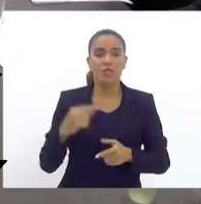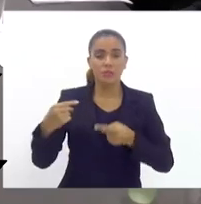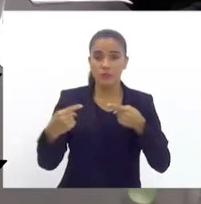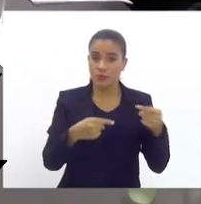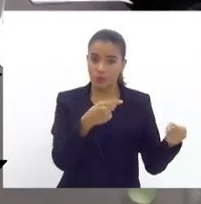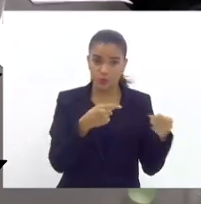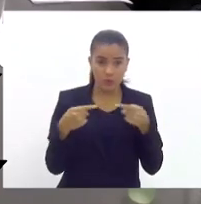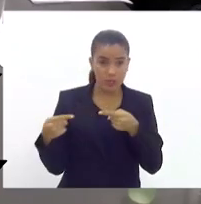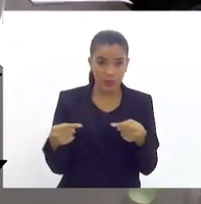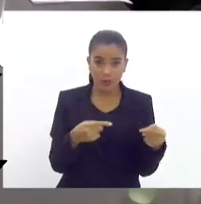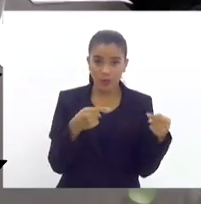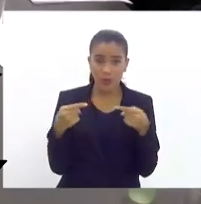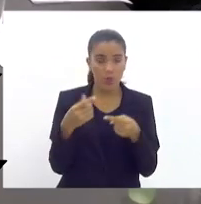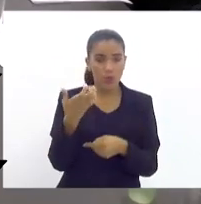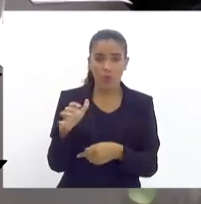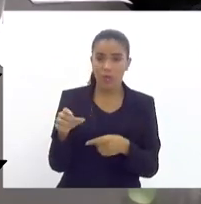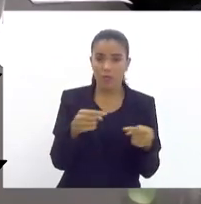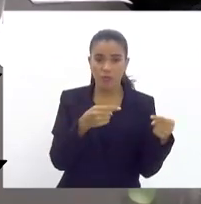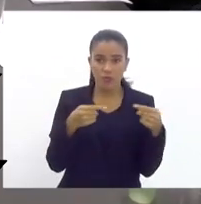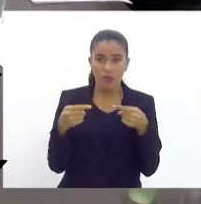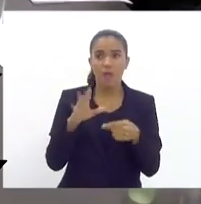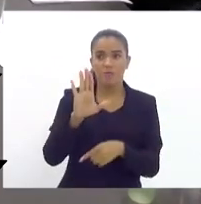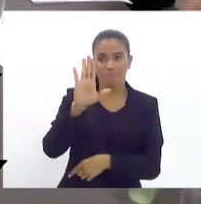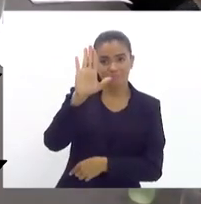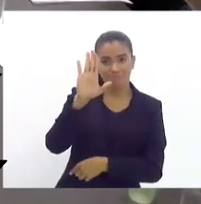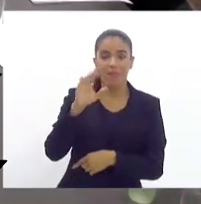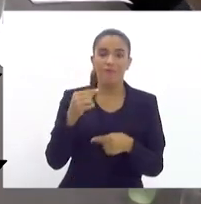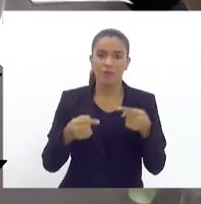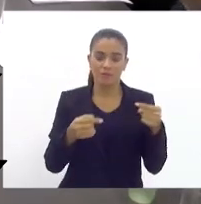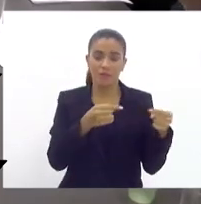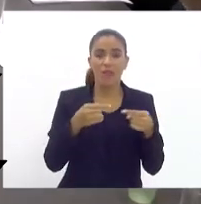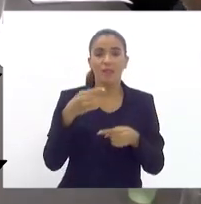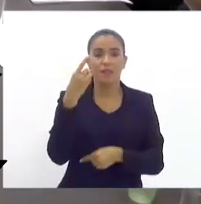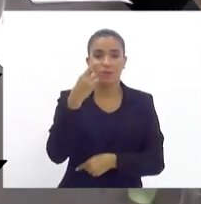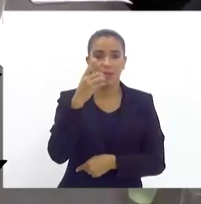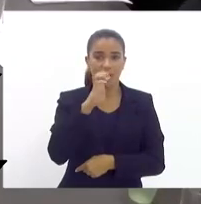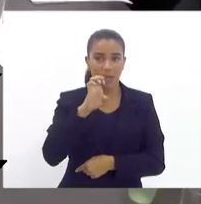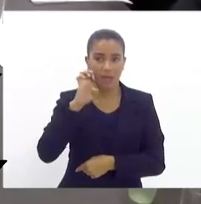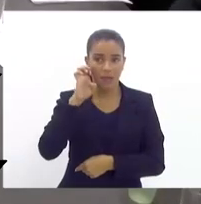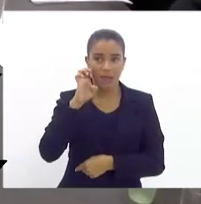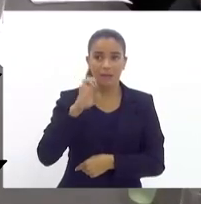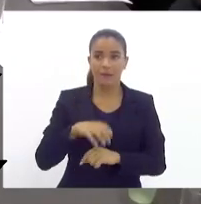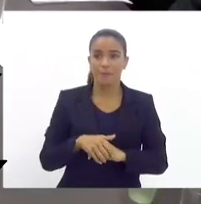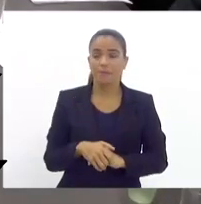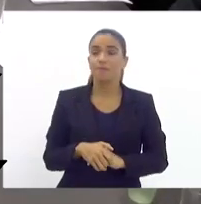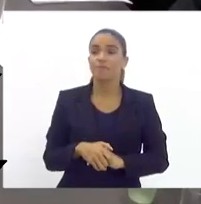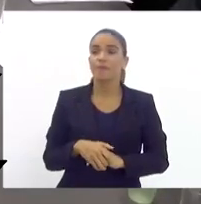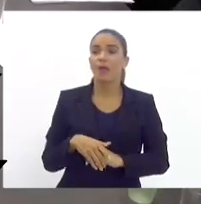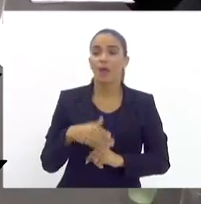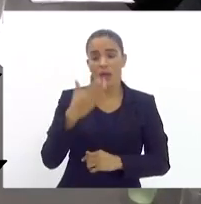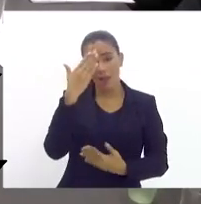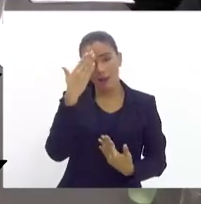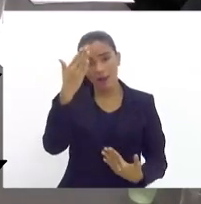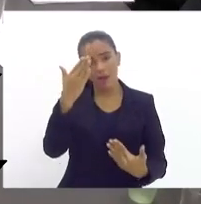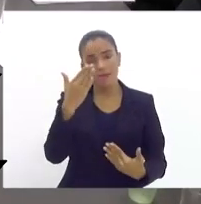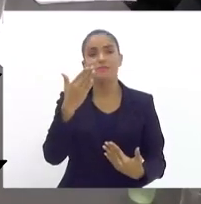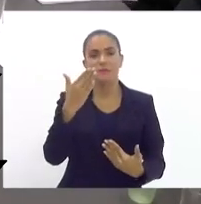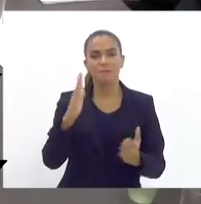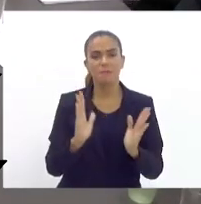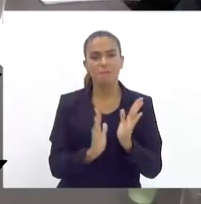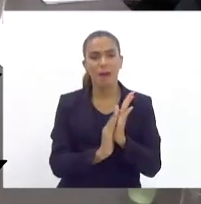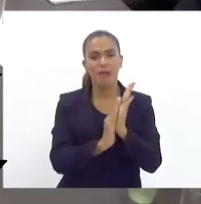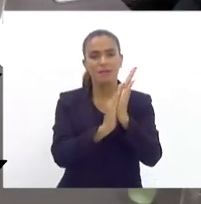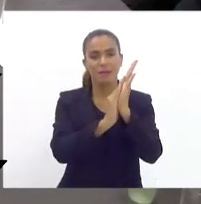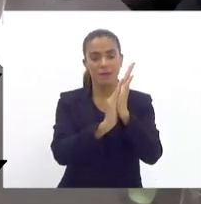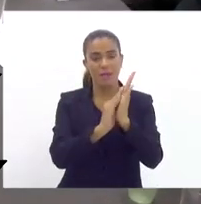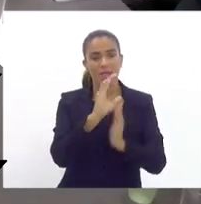discussão. Não havendo que queira discutir. Para discutir, deputada Élica. Queria agradecer imensamente, parabenizar o